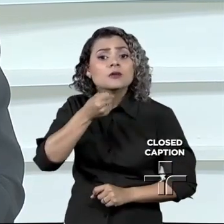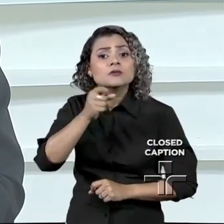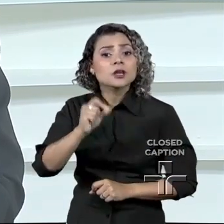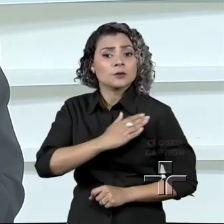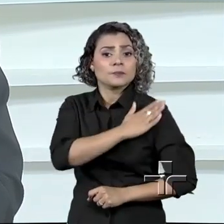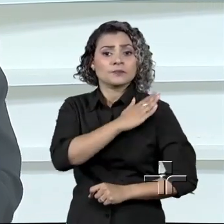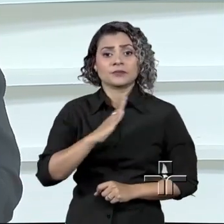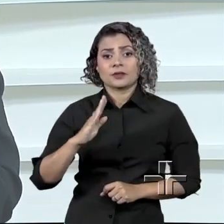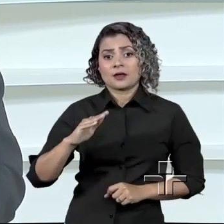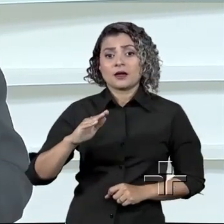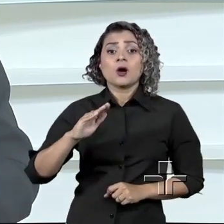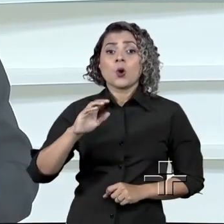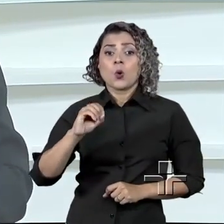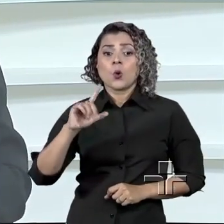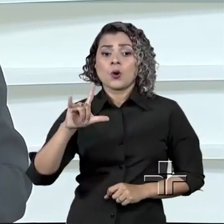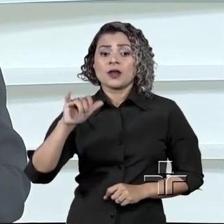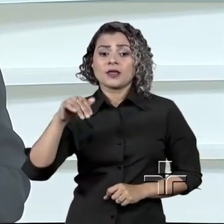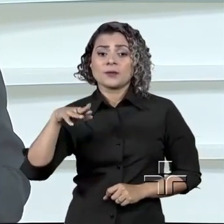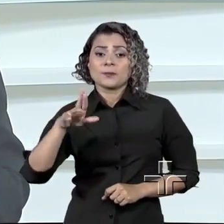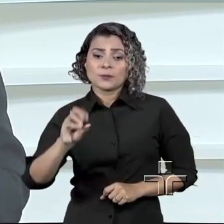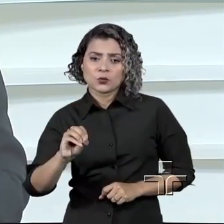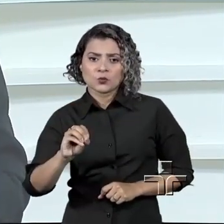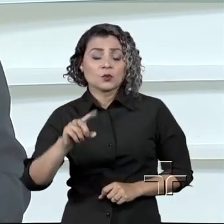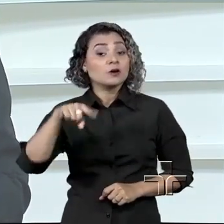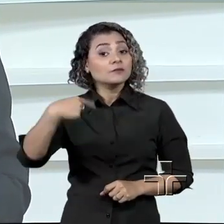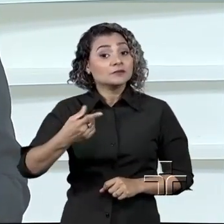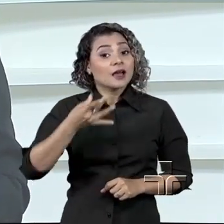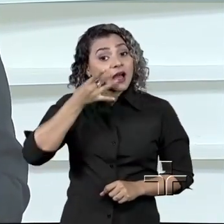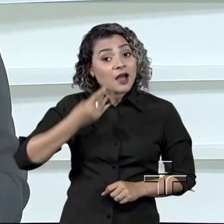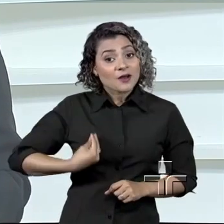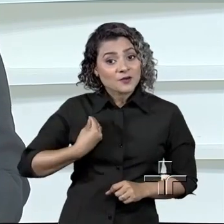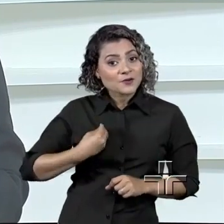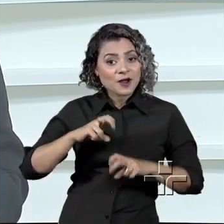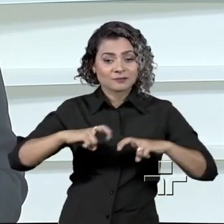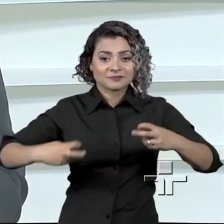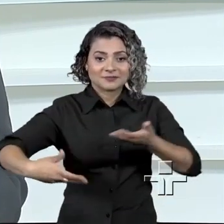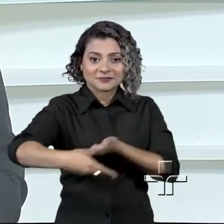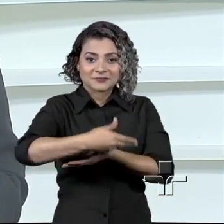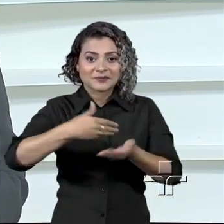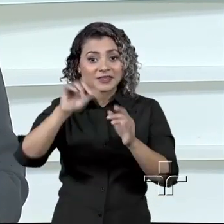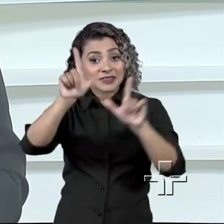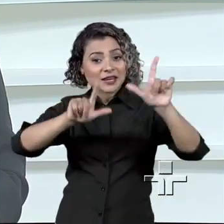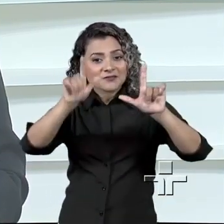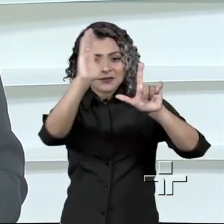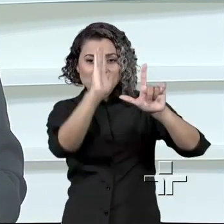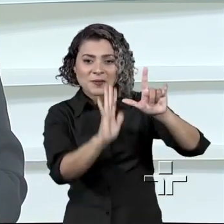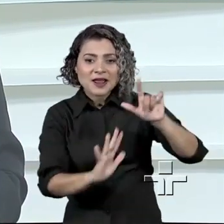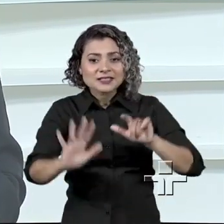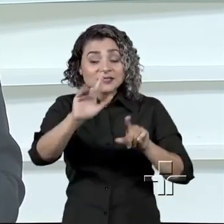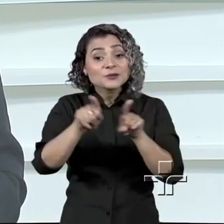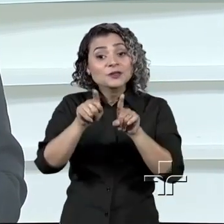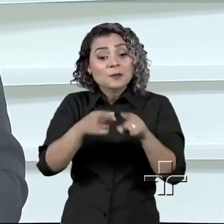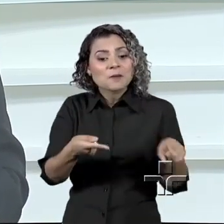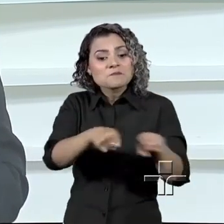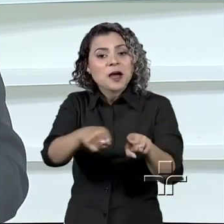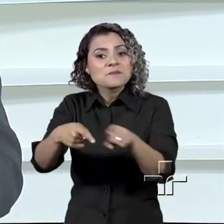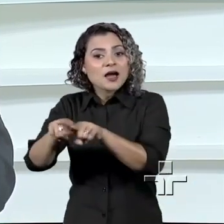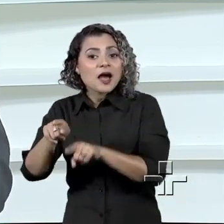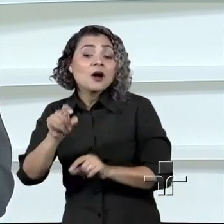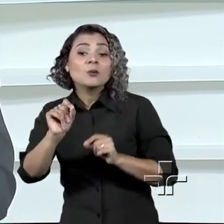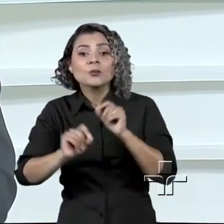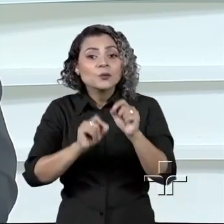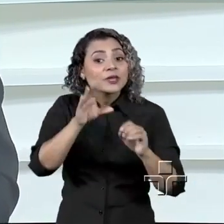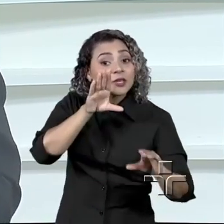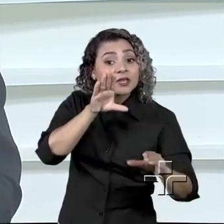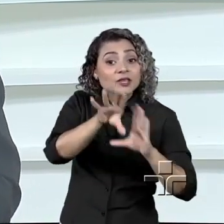Major Olímpio. Estamos no ar em todo o país pela TV Cultura, pelas emissoras afiliadas, pelo nosso canal no YouTube e